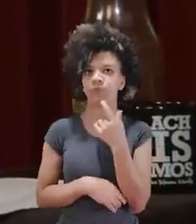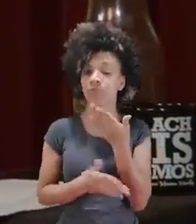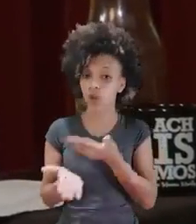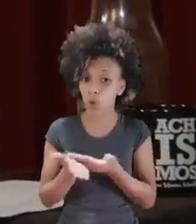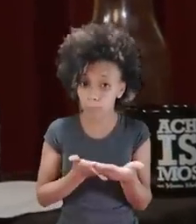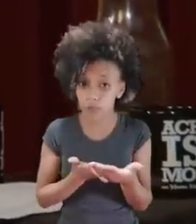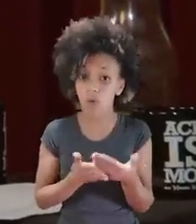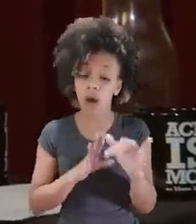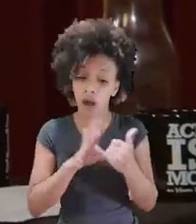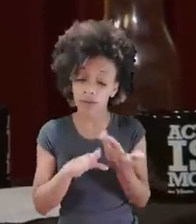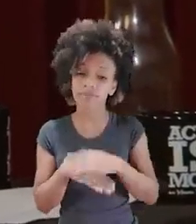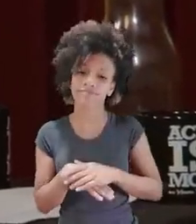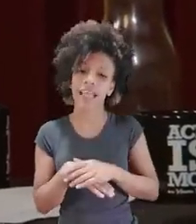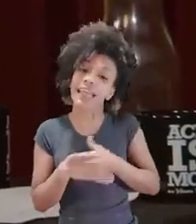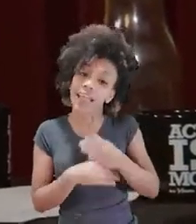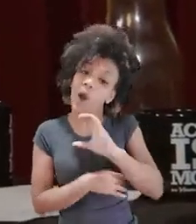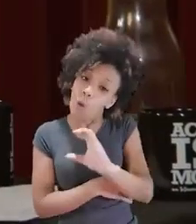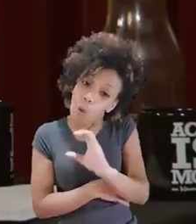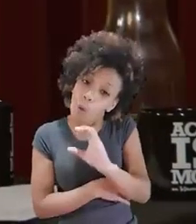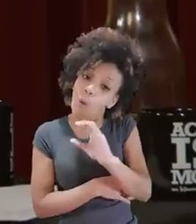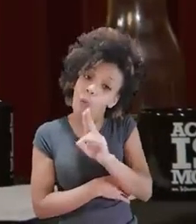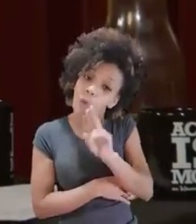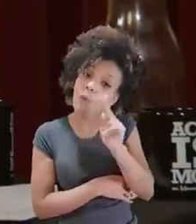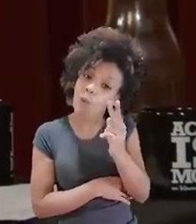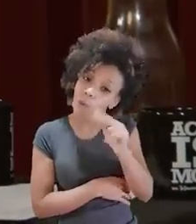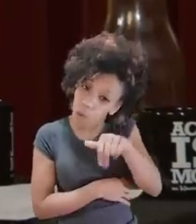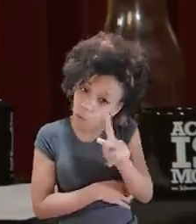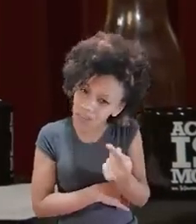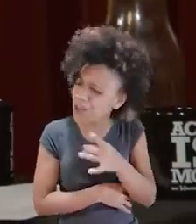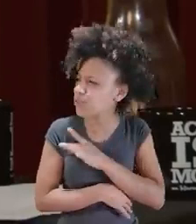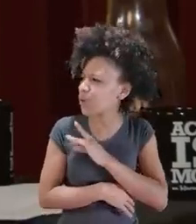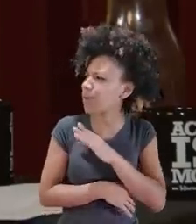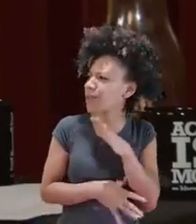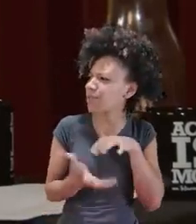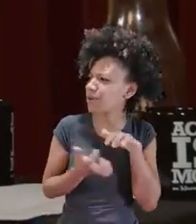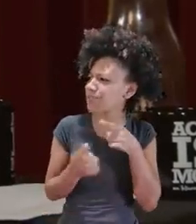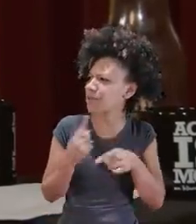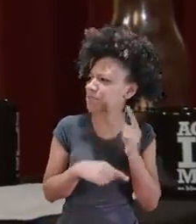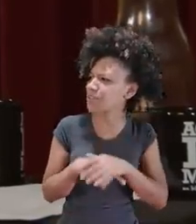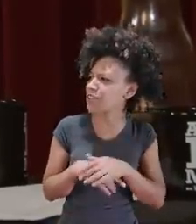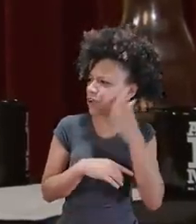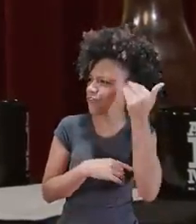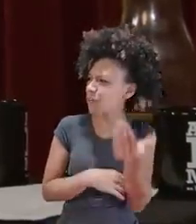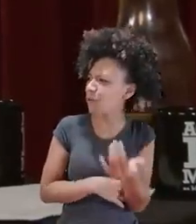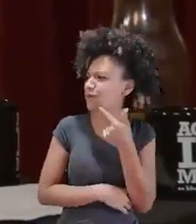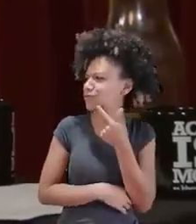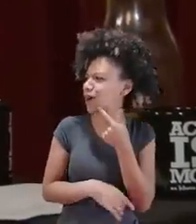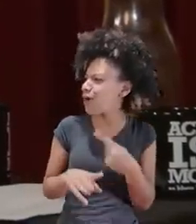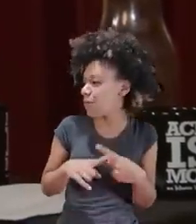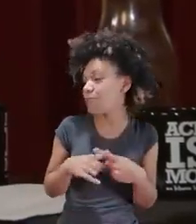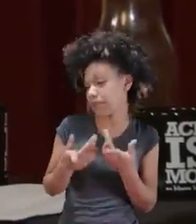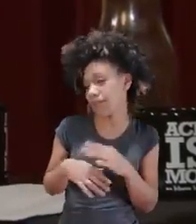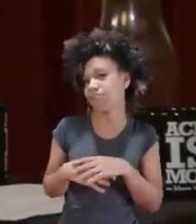Ah tá ok me começou aqui nesse canal que eu sou de todo da Cunha e ele tá tendo essa polêmica toda que eu tô com medo de você se tornar daqui a pouco uma celebridade